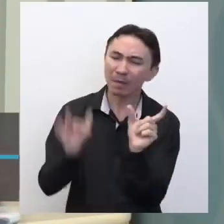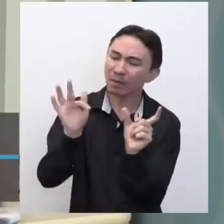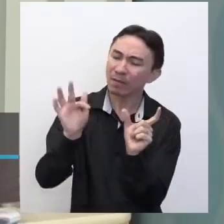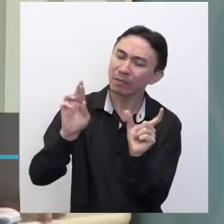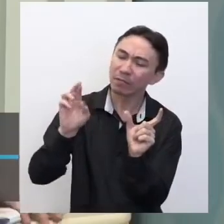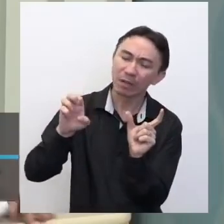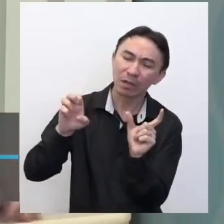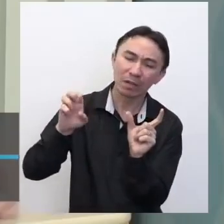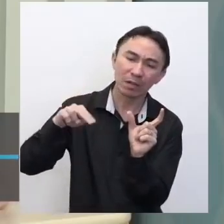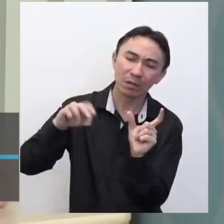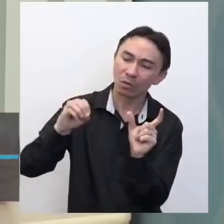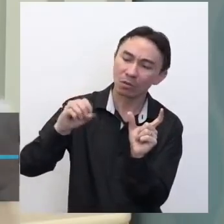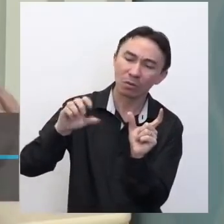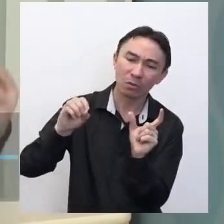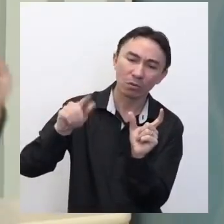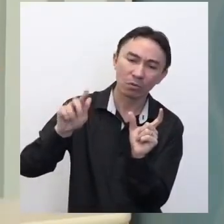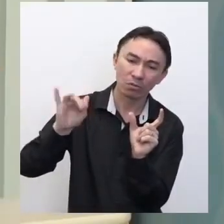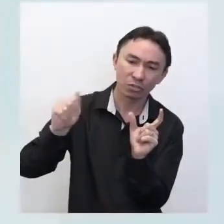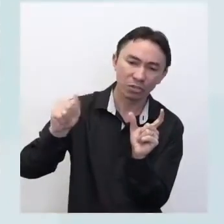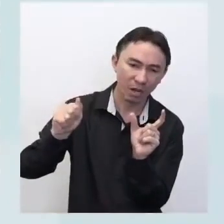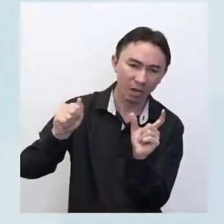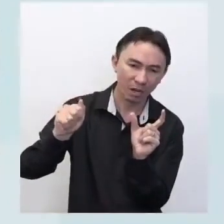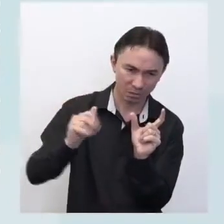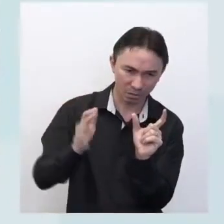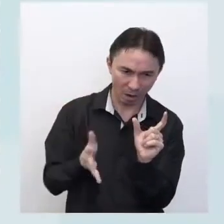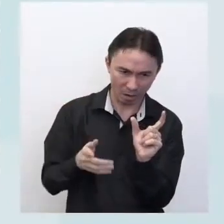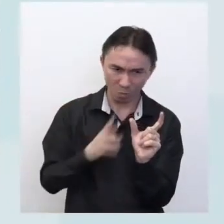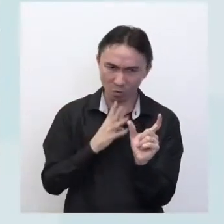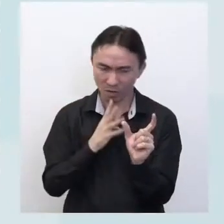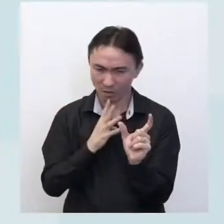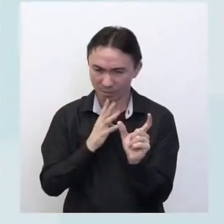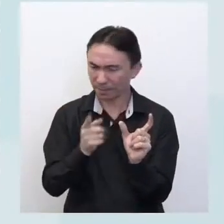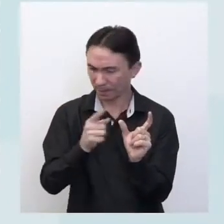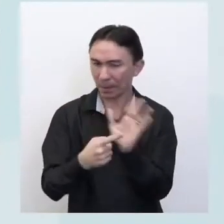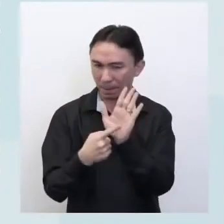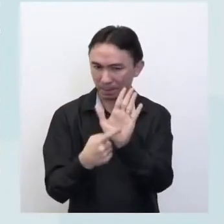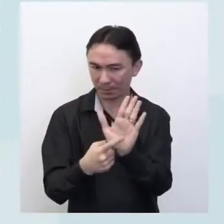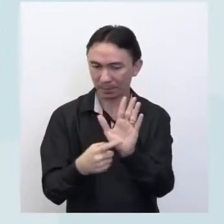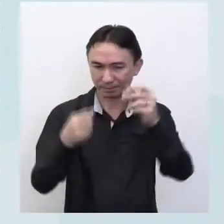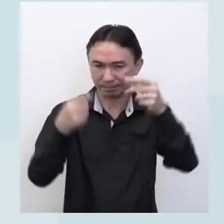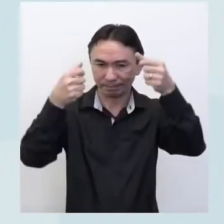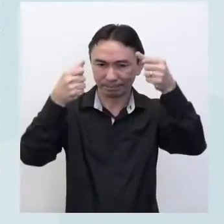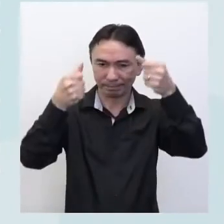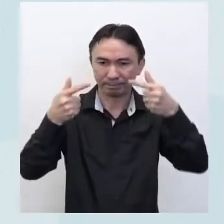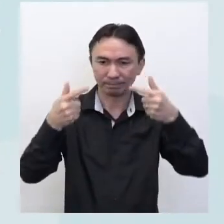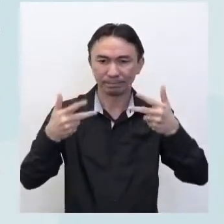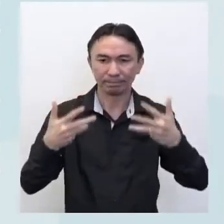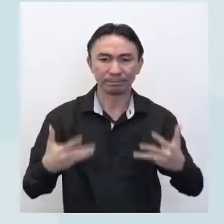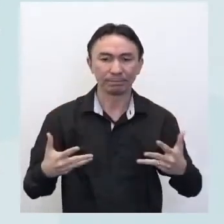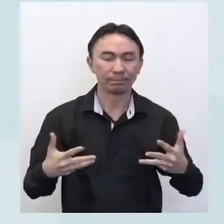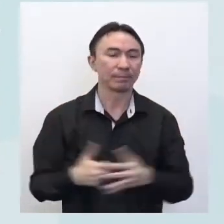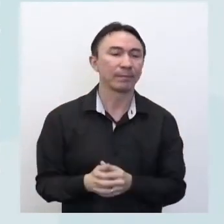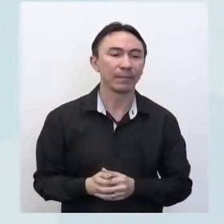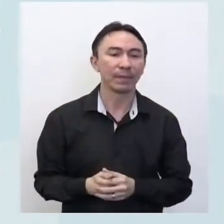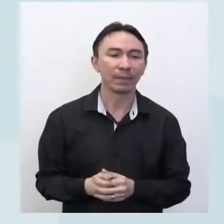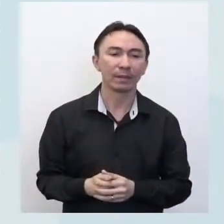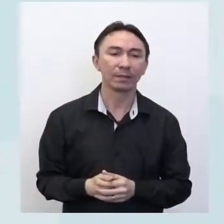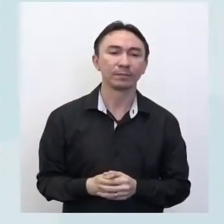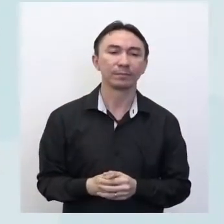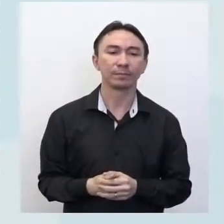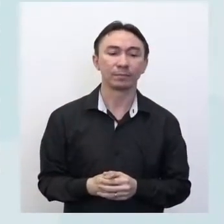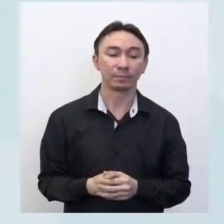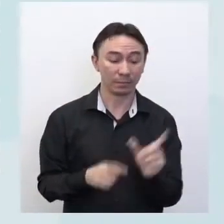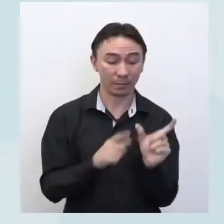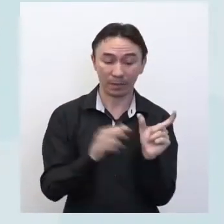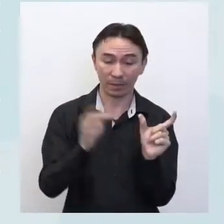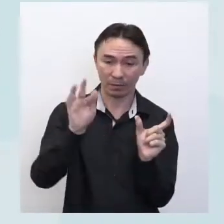frenologia, mas a gente vai pôr aí na tela para a gente ver juntos. A frenologia, gente, hoje ela é